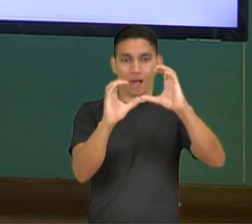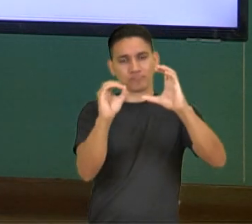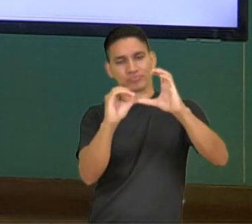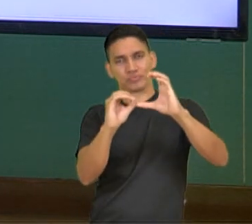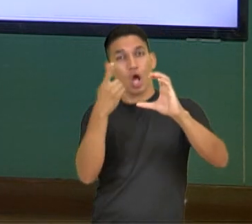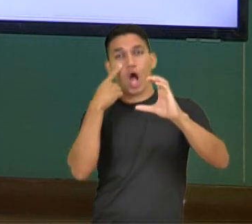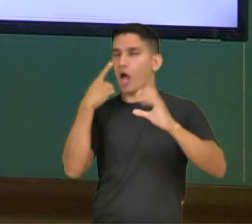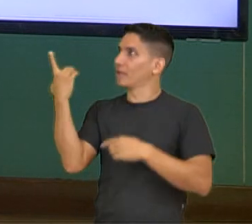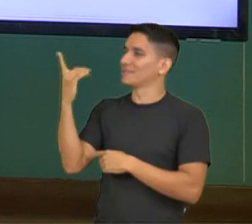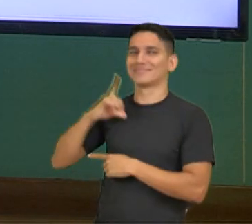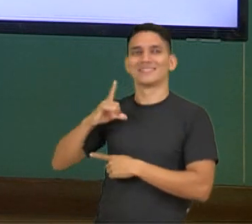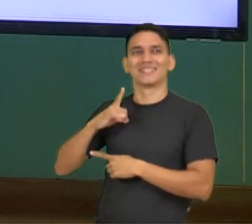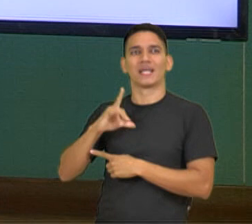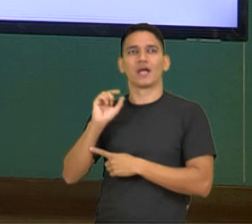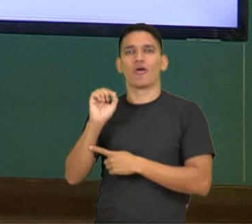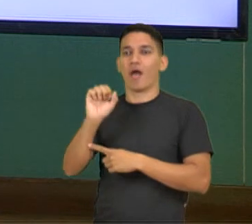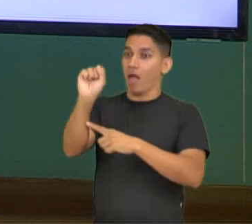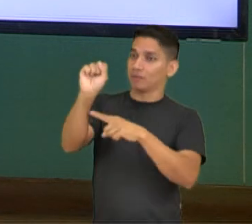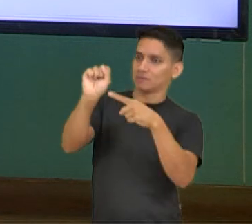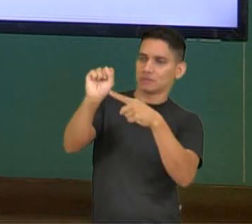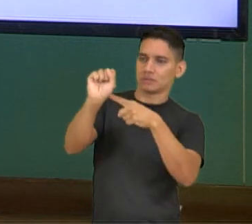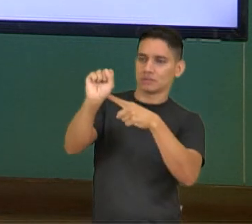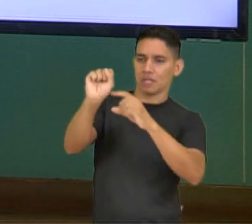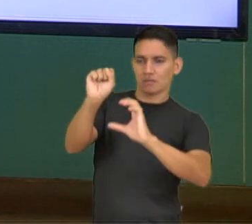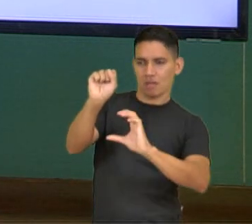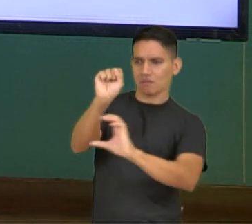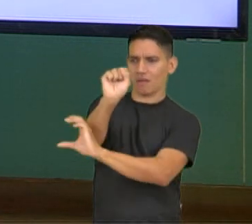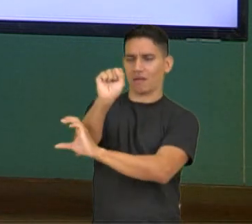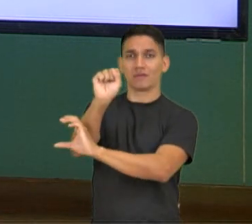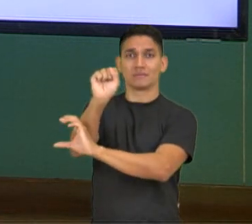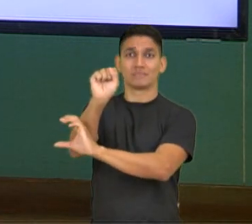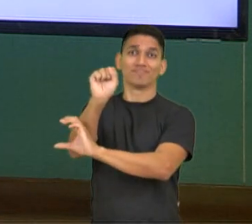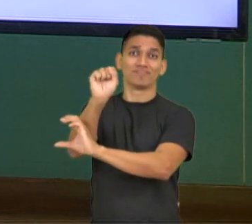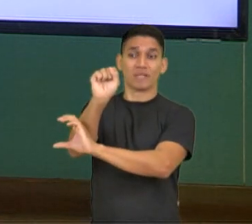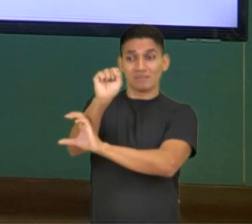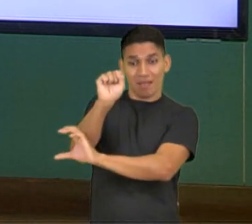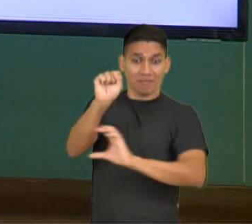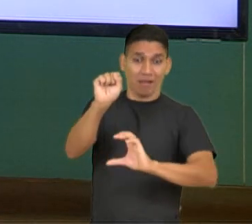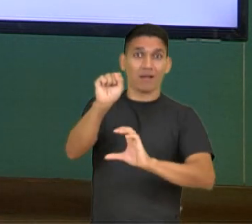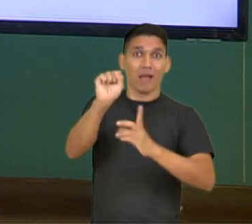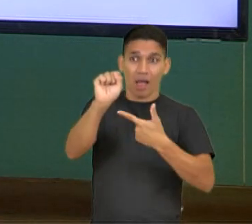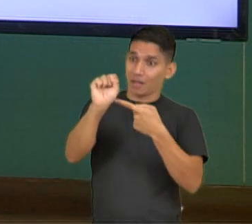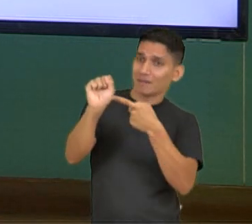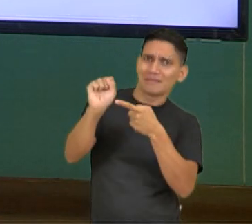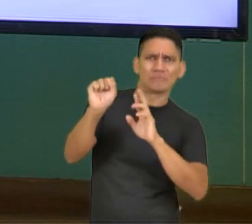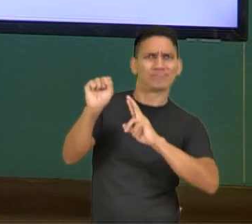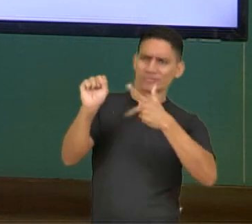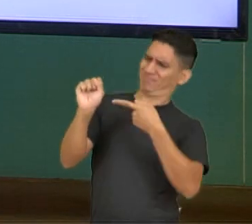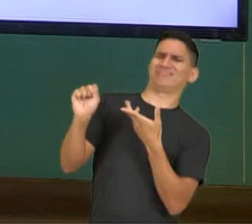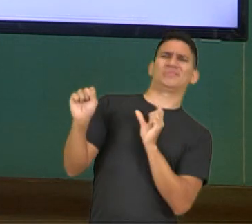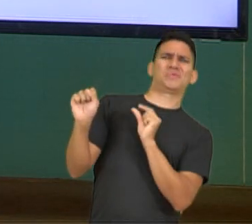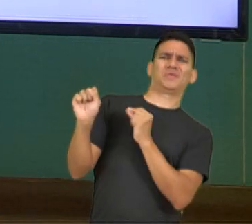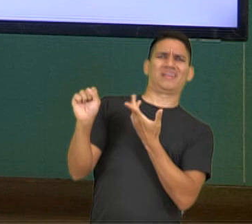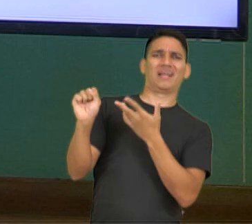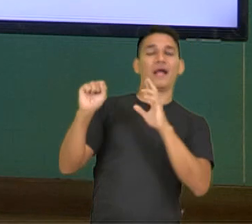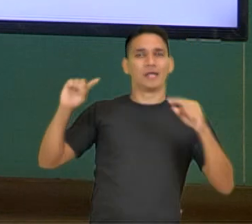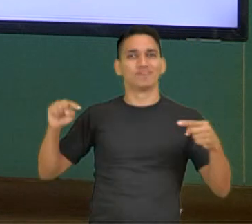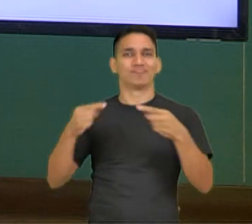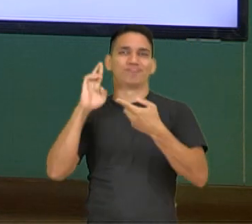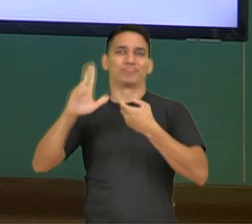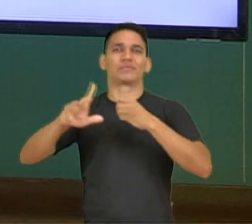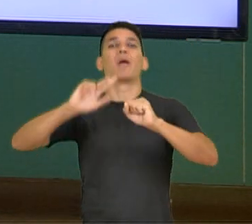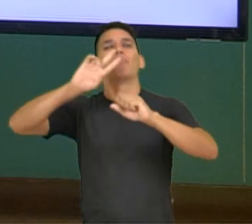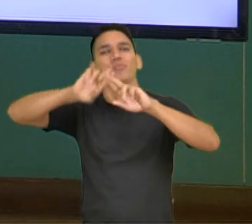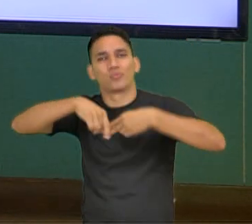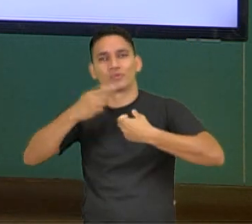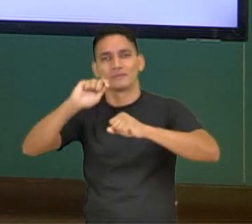temos aqui o enxofre ligado entre esses 2 carboninhos aqui, ó. Tá? Na sequência de ligações químicas entre